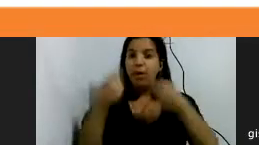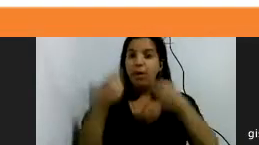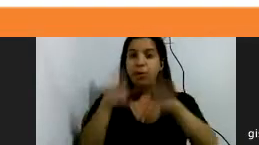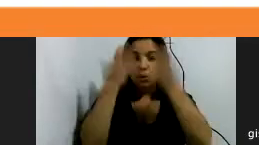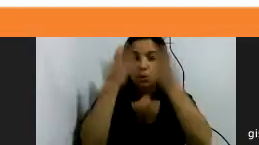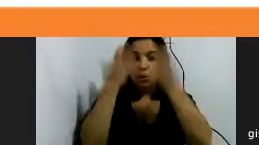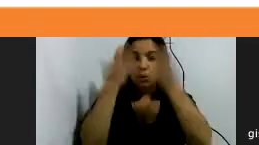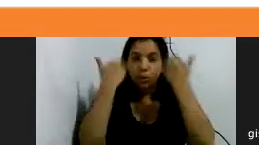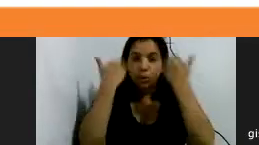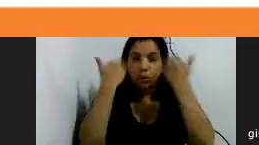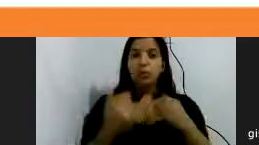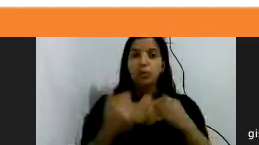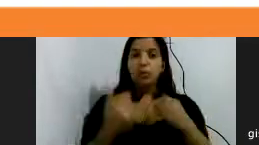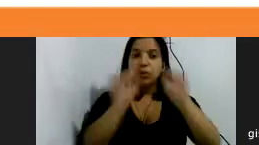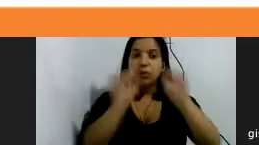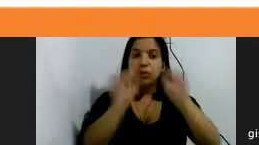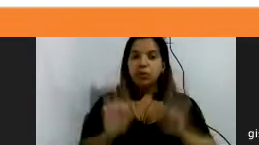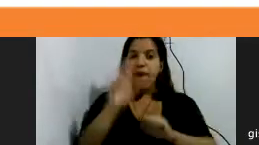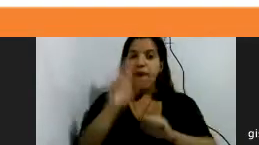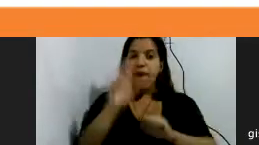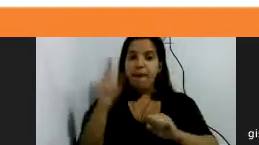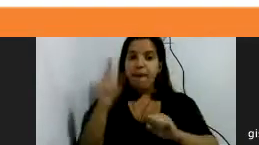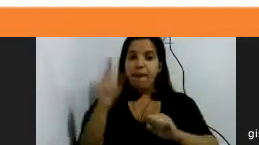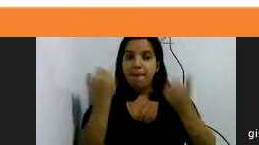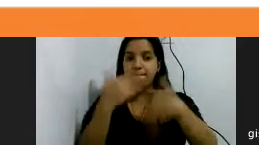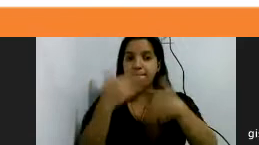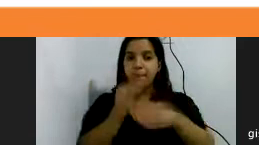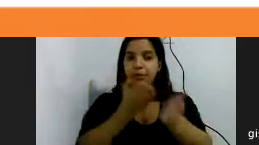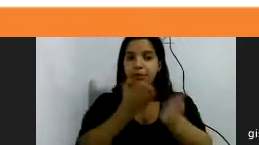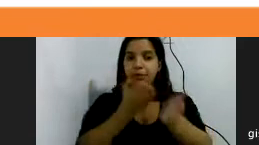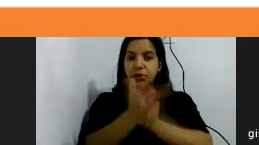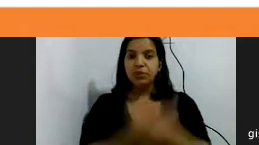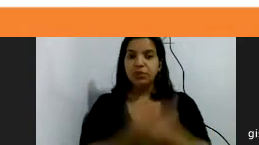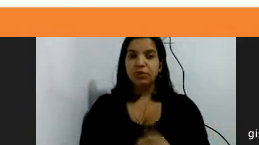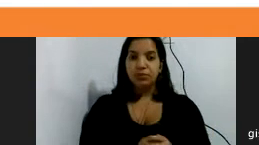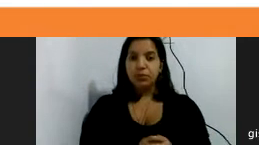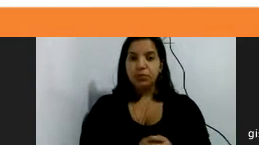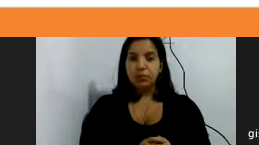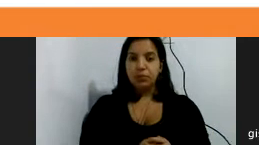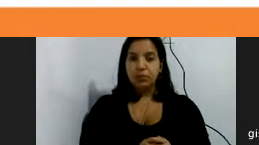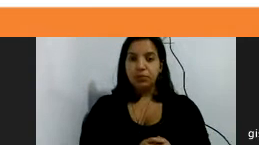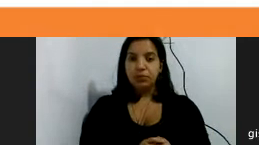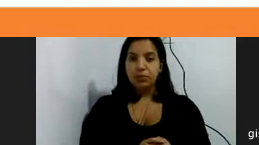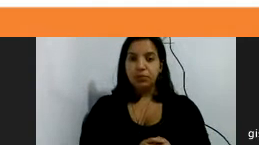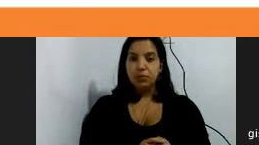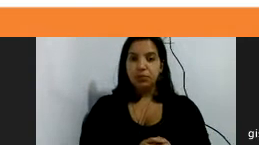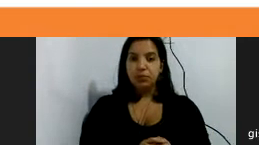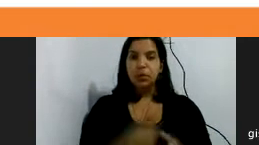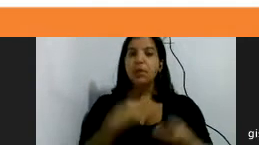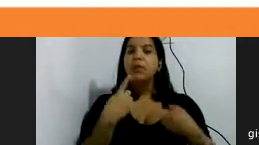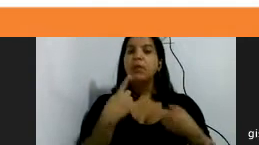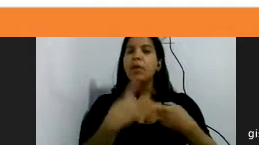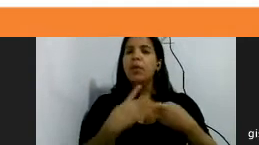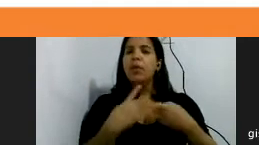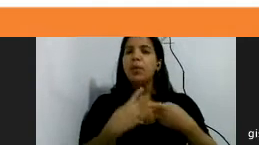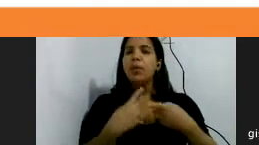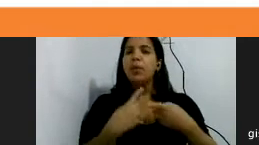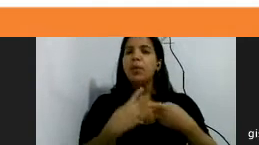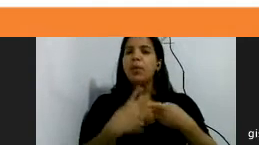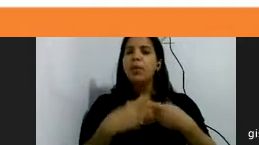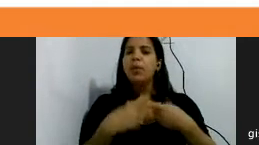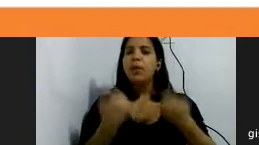anticorpos. E no sistema RH, a gente faz a determinação apenas por prova direta. Por